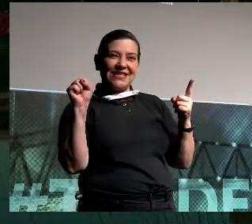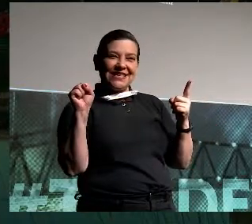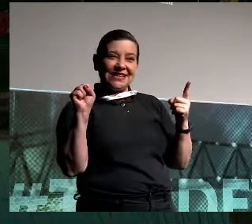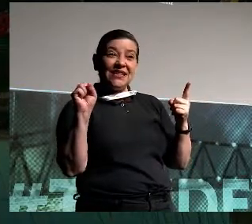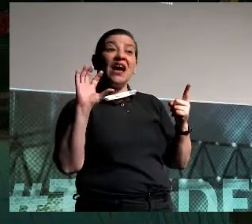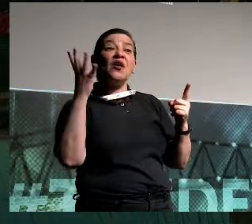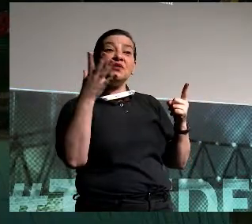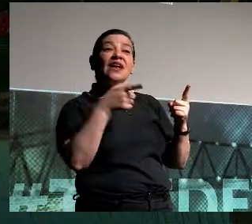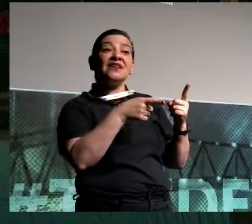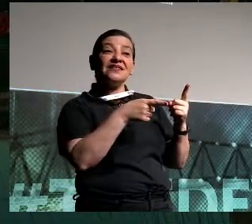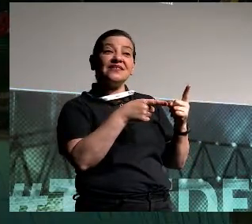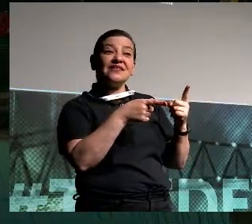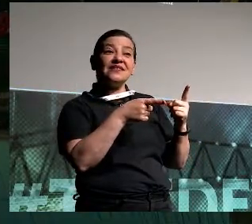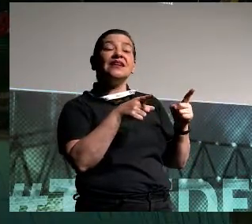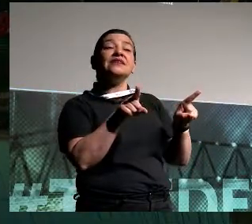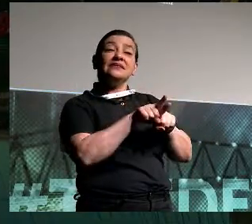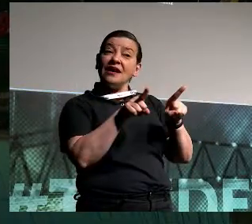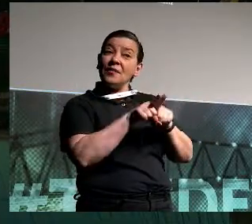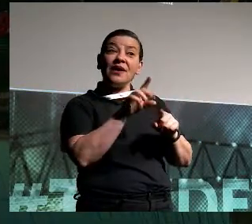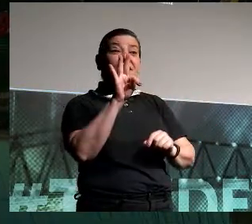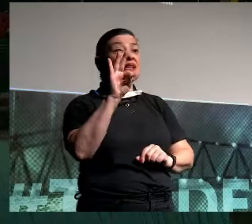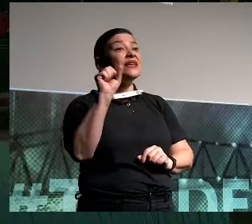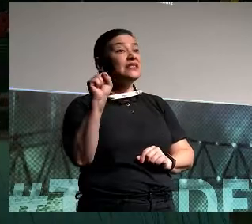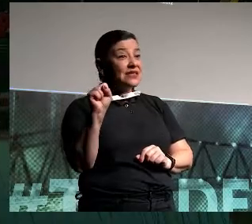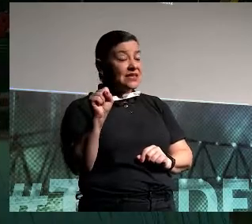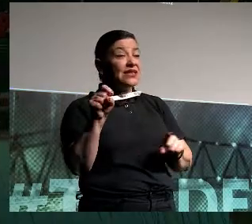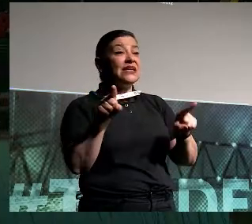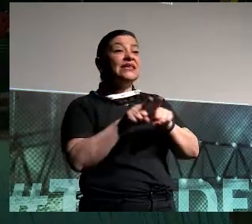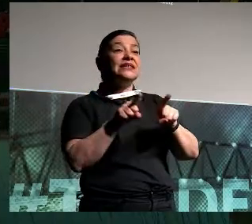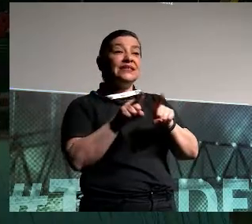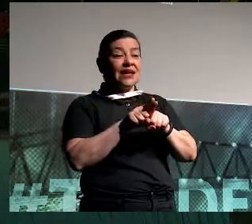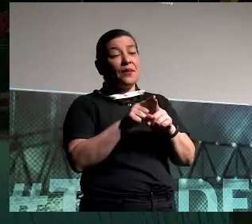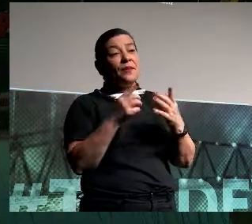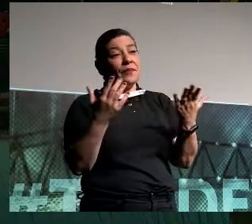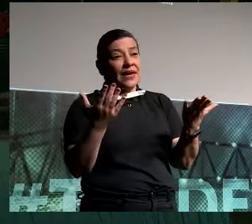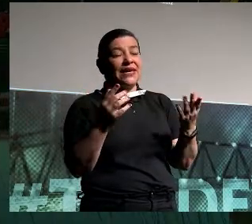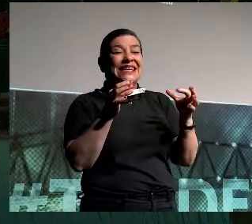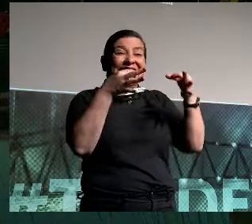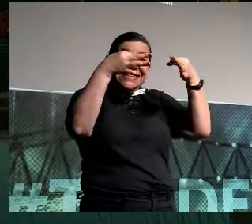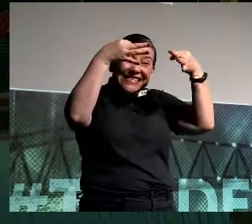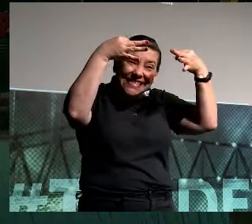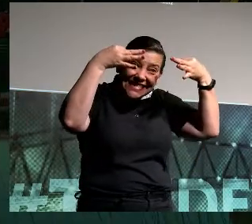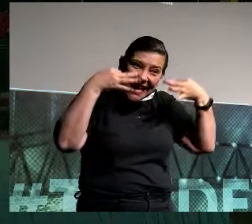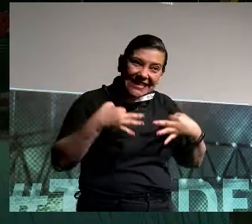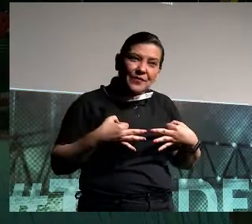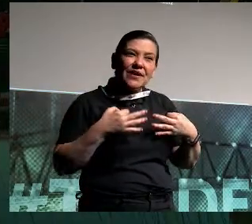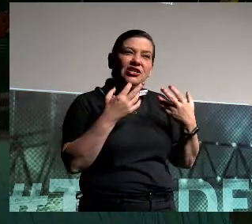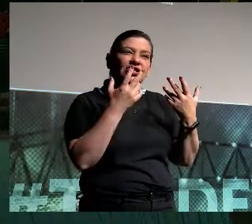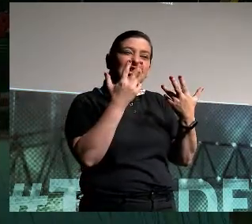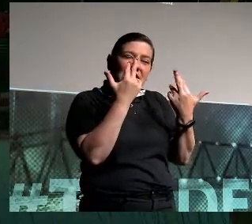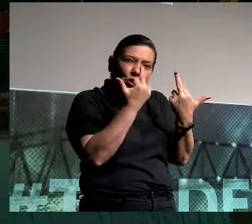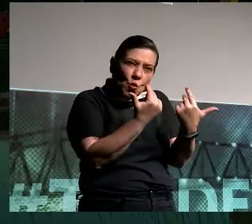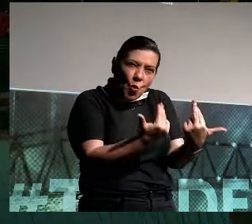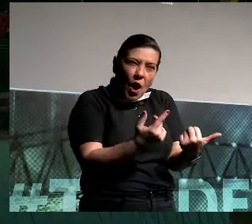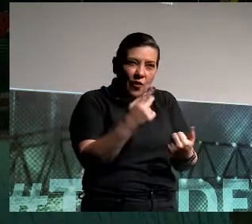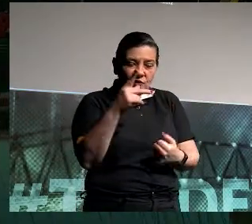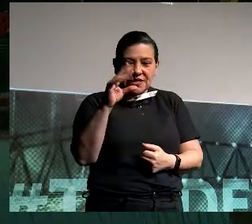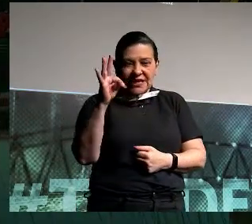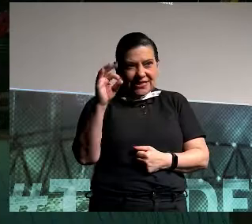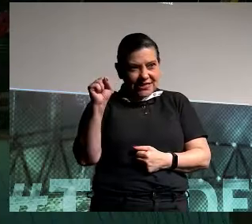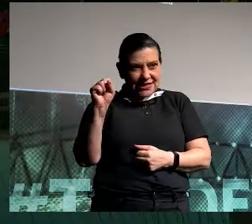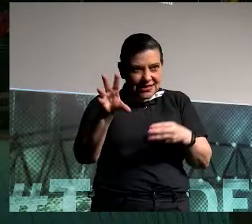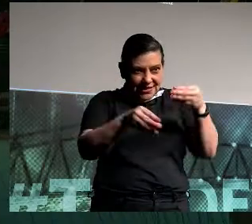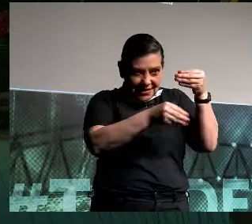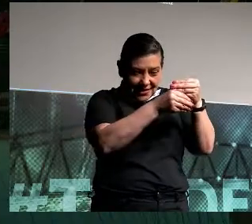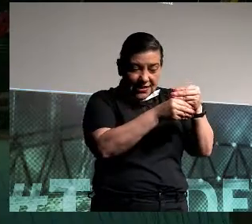retorno? É também uma string, não só uma string, um type literal, ele pegou exatamente qual que é a string que você está passando. Então, se eu vier